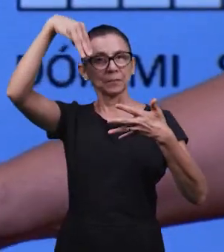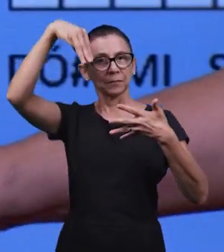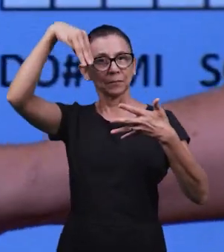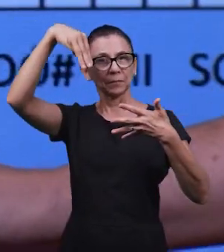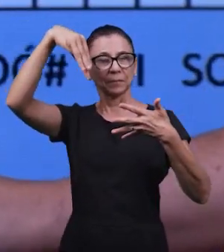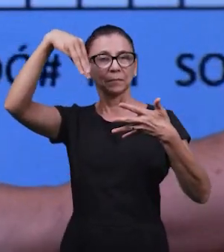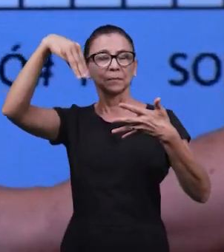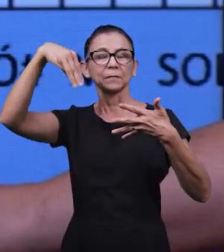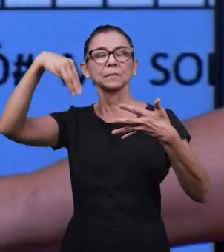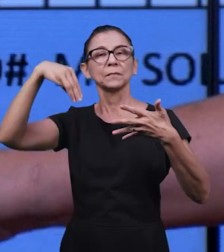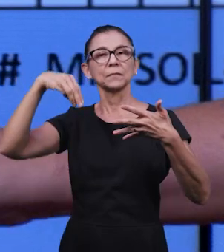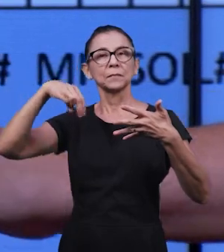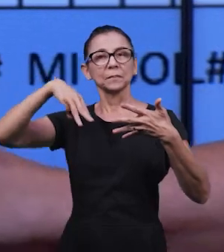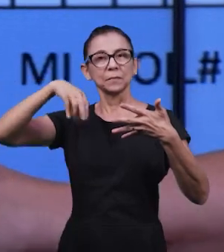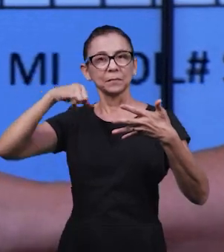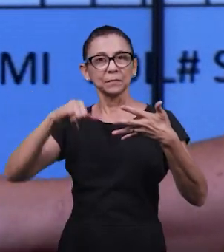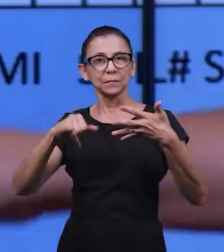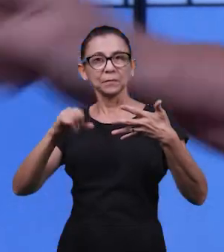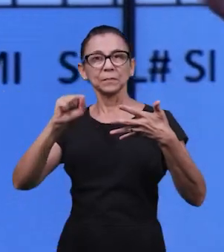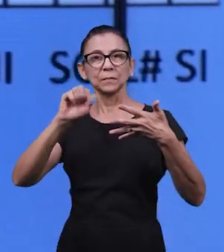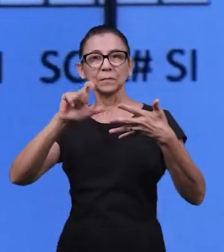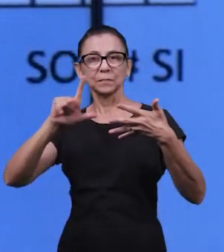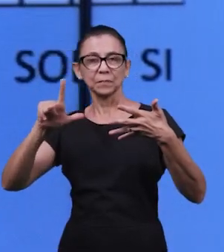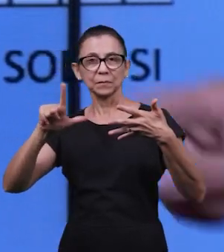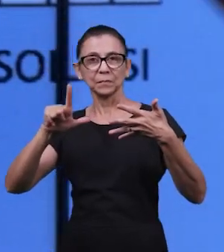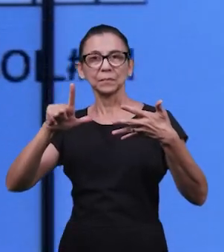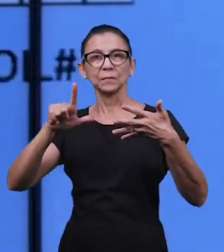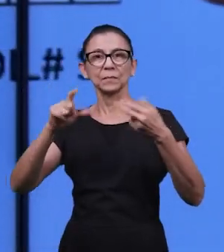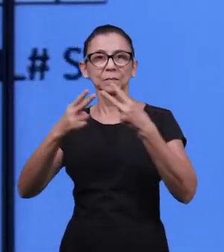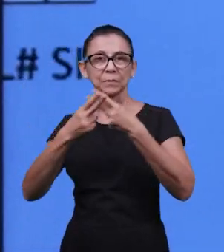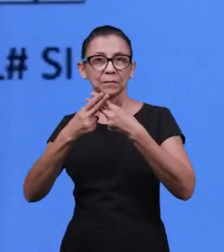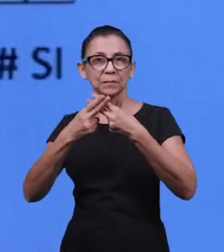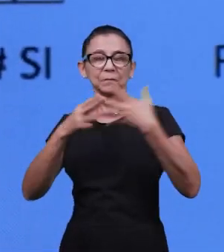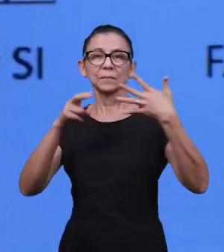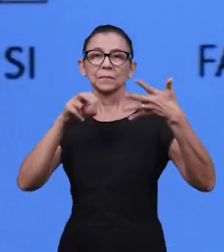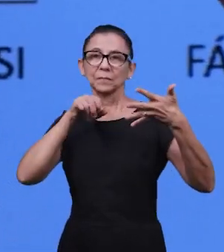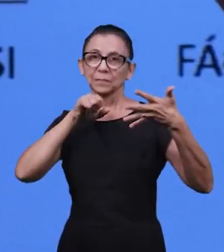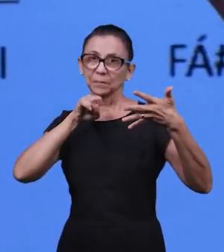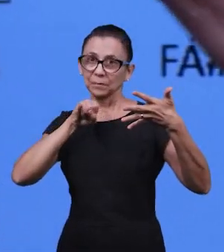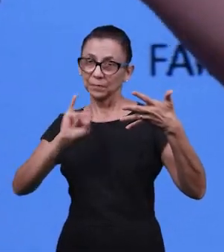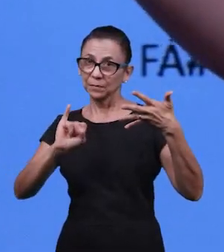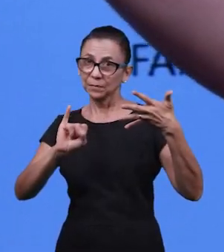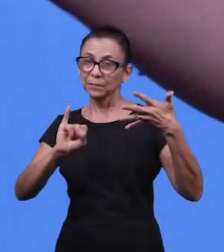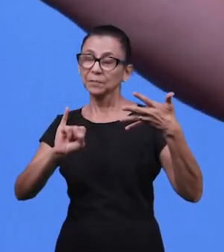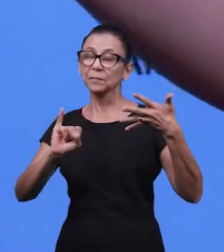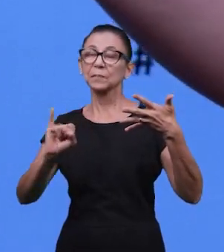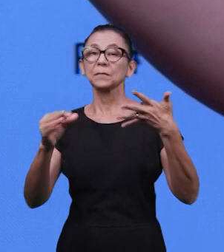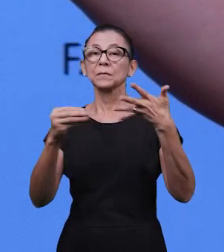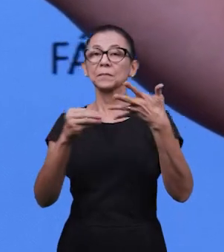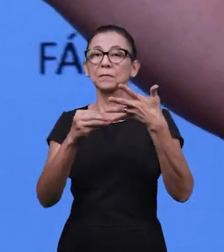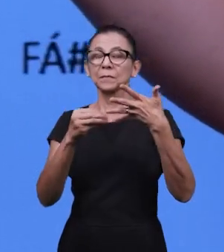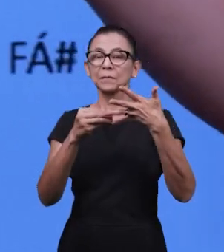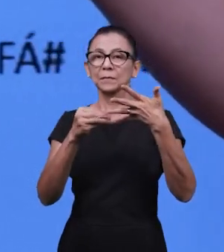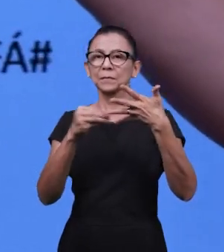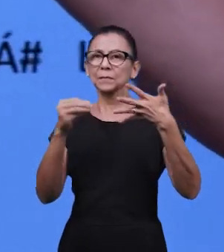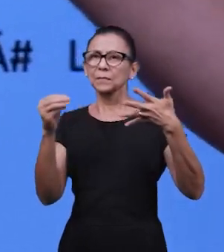sustenido Mi, Ré maior, Ré Fá sustenido